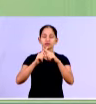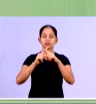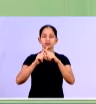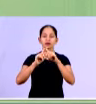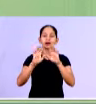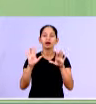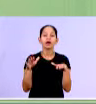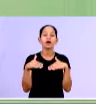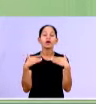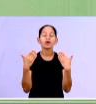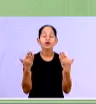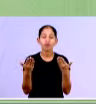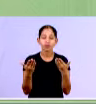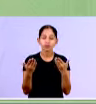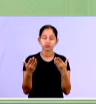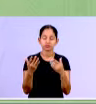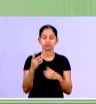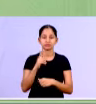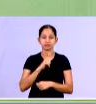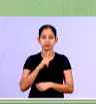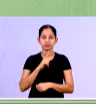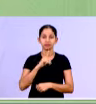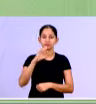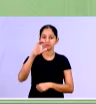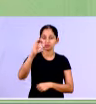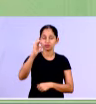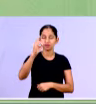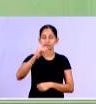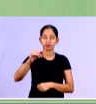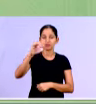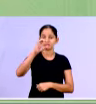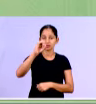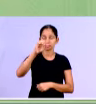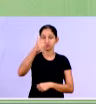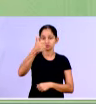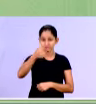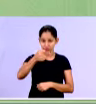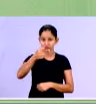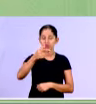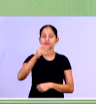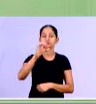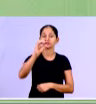Eu multiplicar 0,017 vezes 5 vai dar